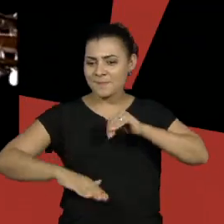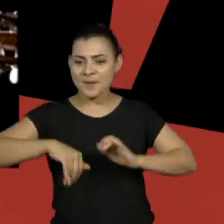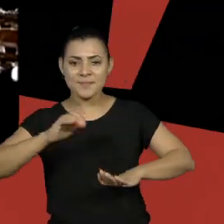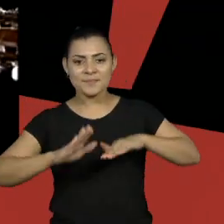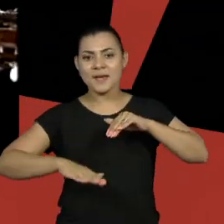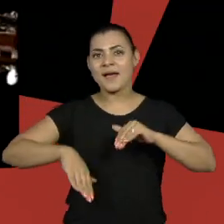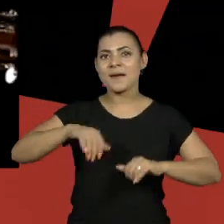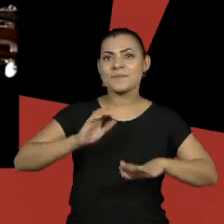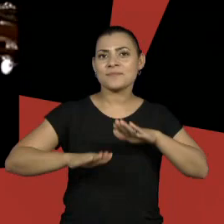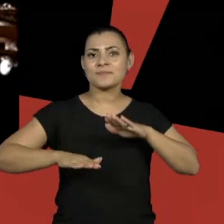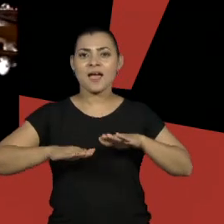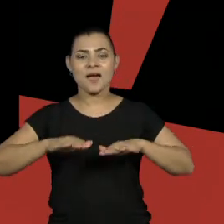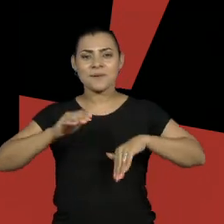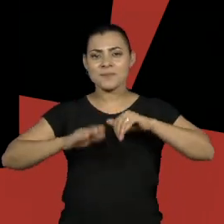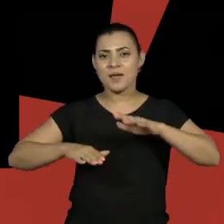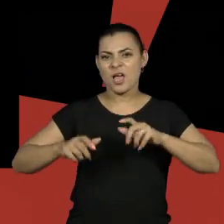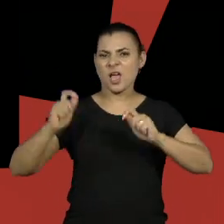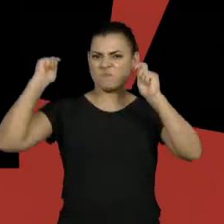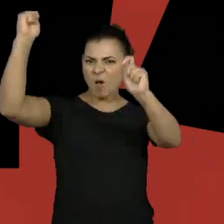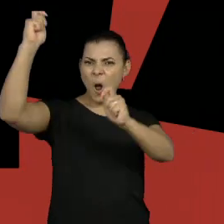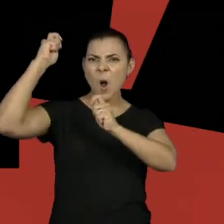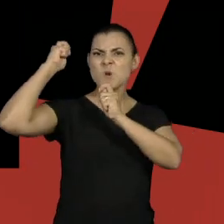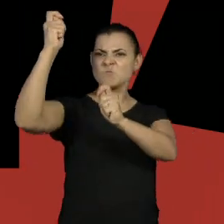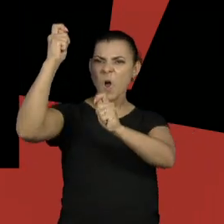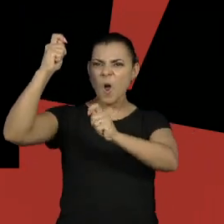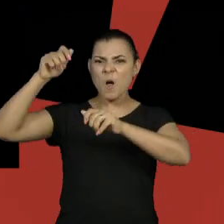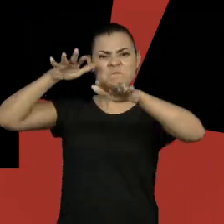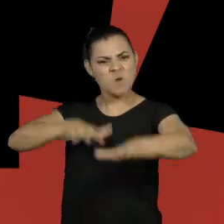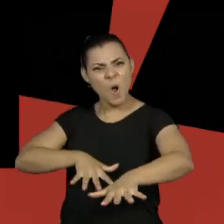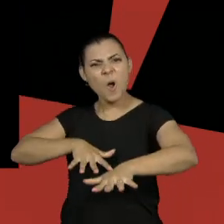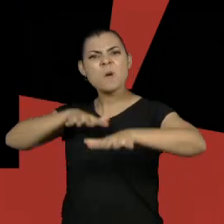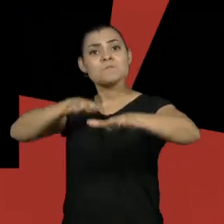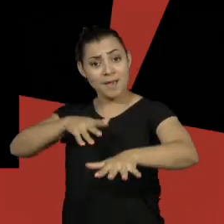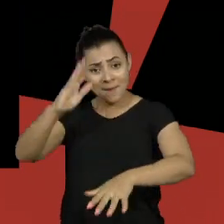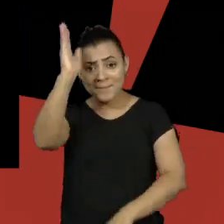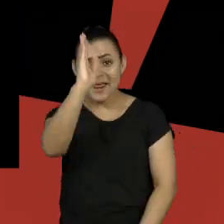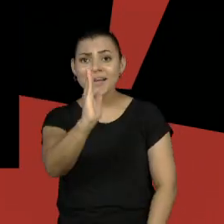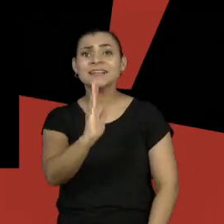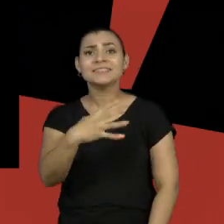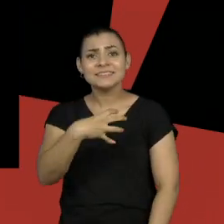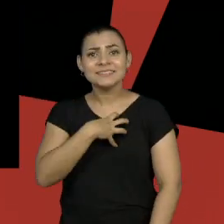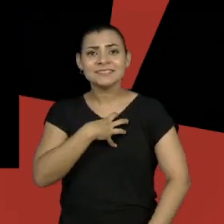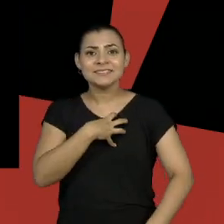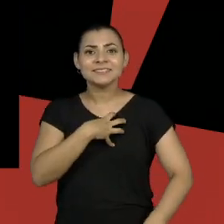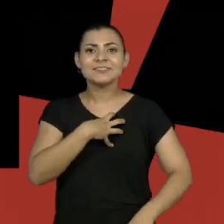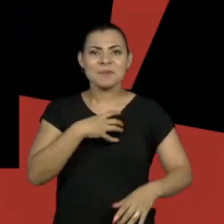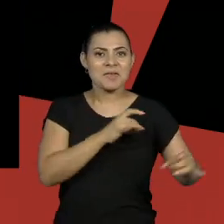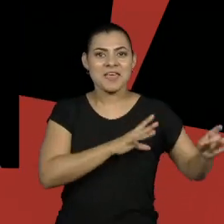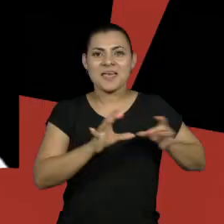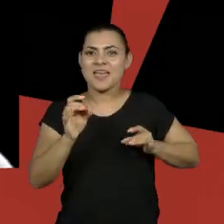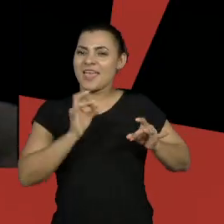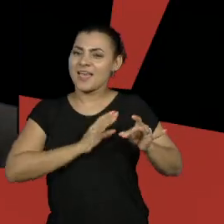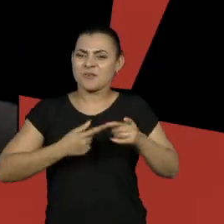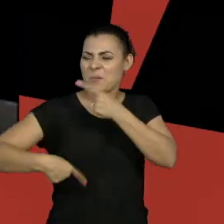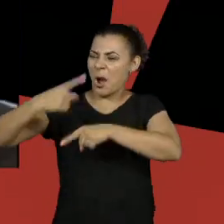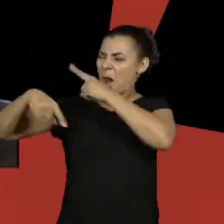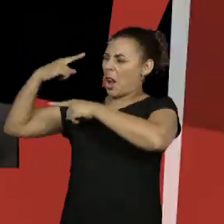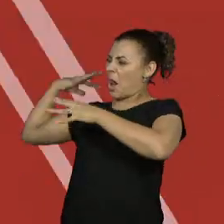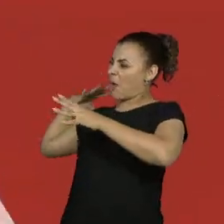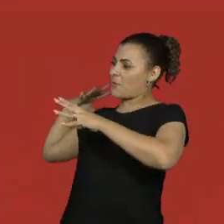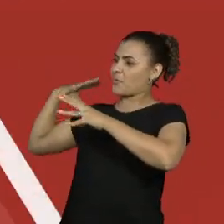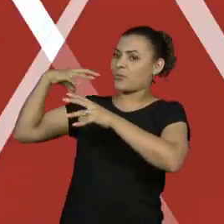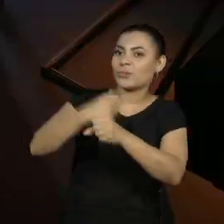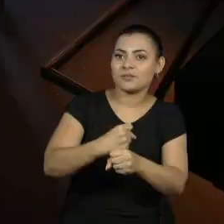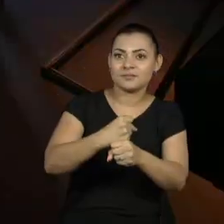cadeira na estação o Brasil é o lixo que consome ou uma nada criação